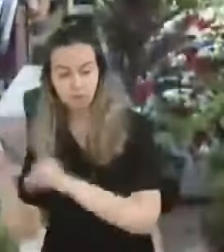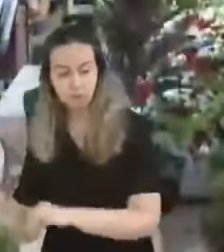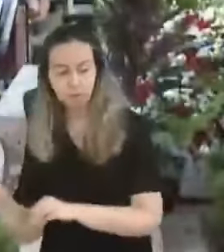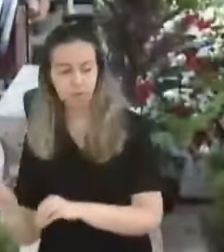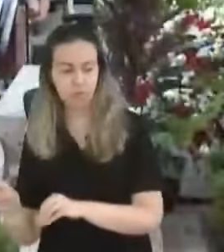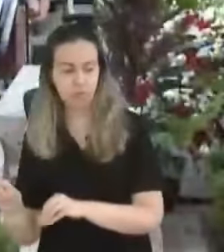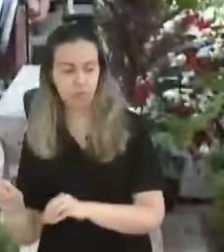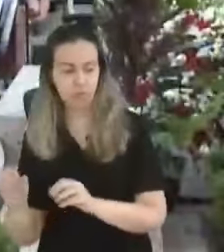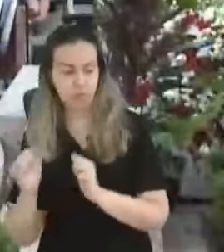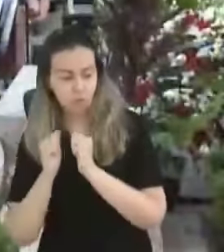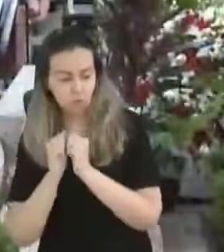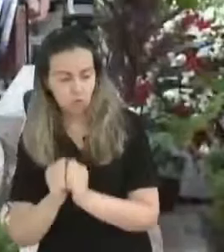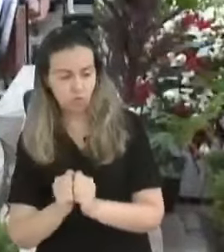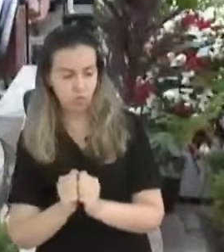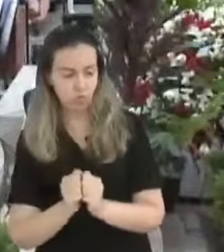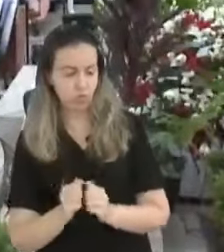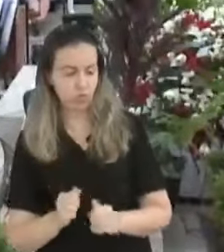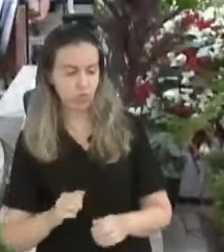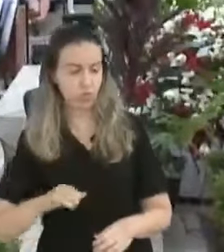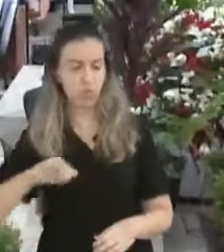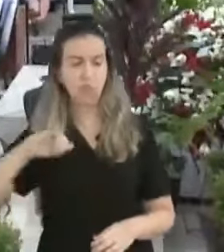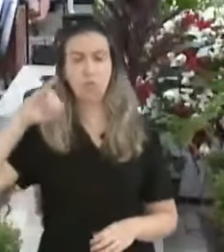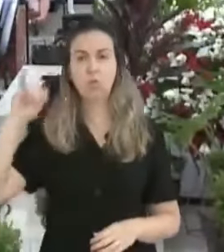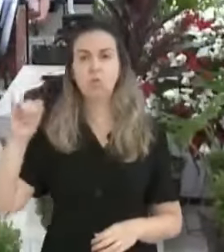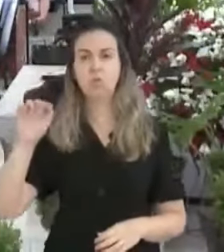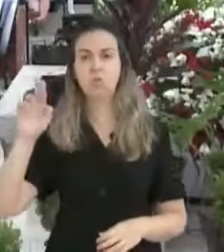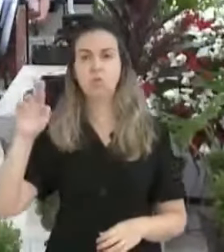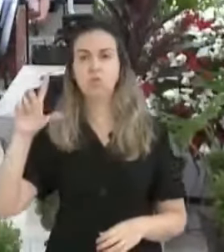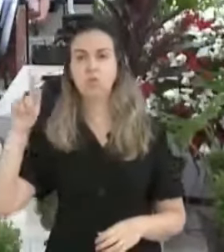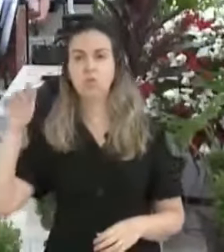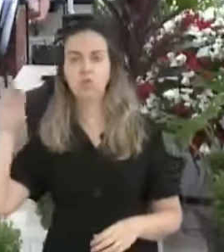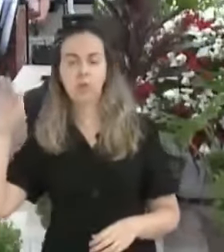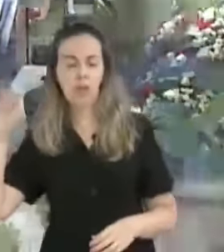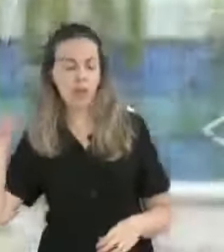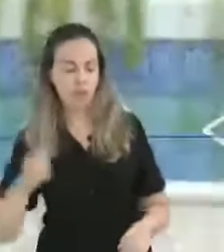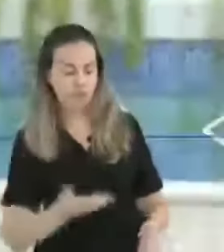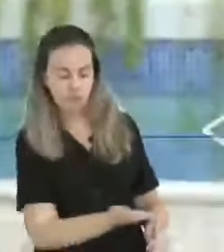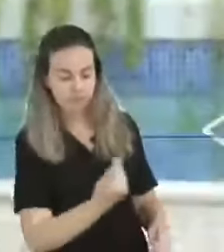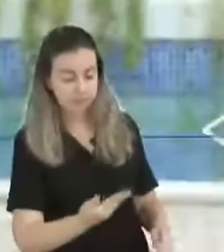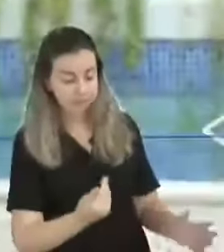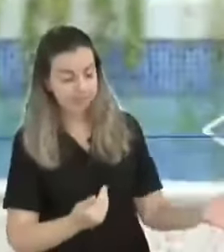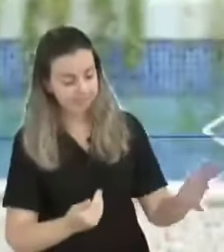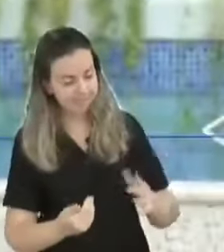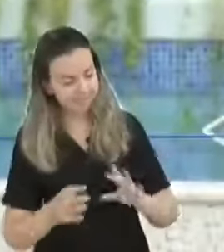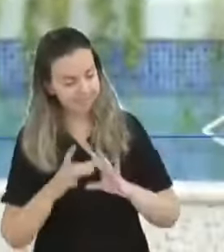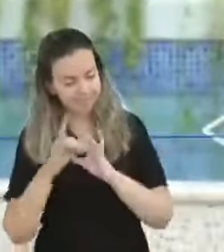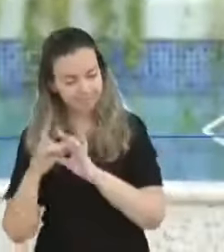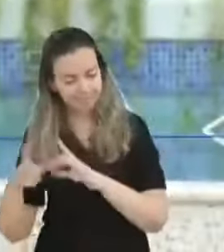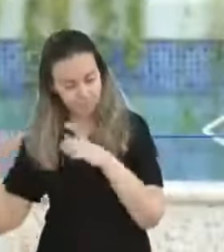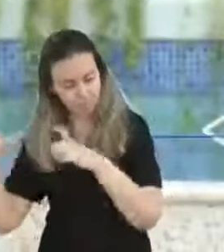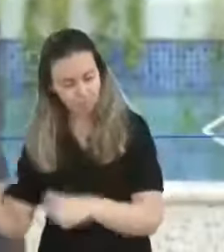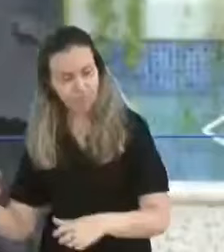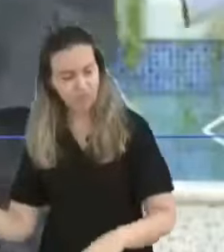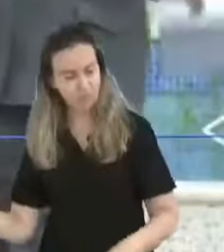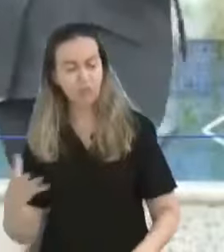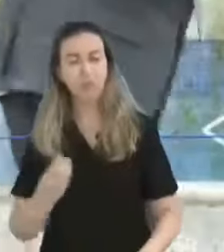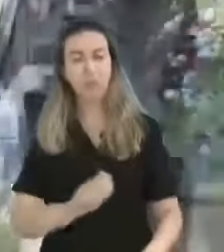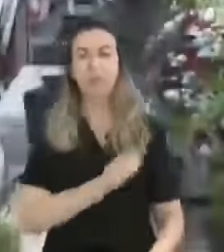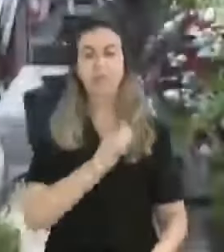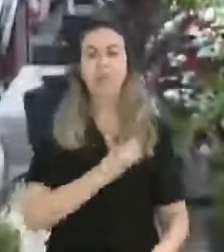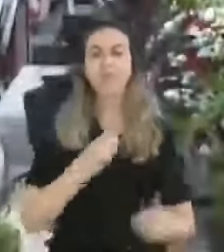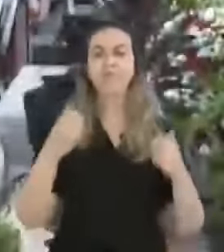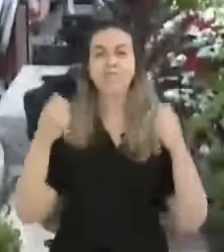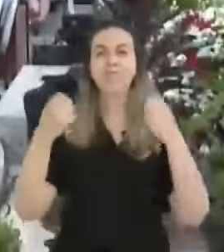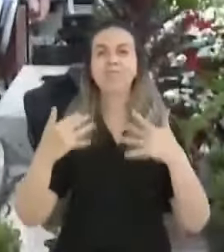coisa maravilhosa! Gilgal é lugar de renovo, é lugar de renovação, é lugar que fala do